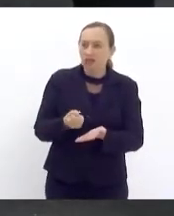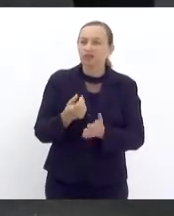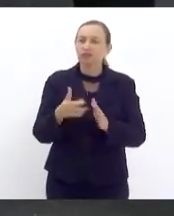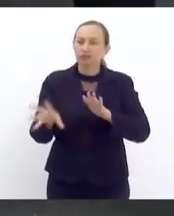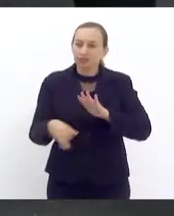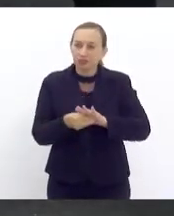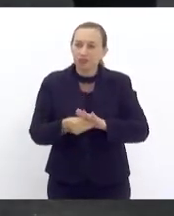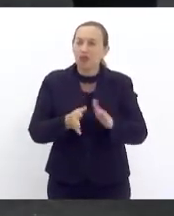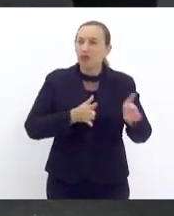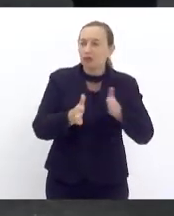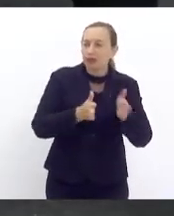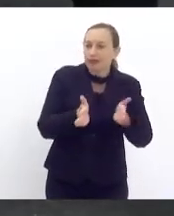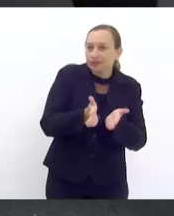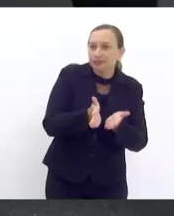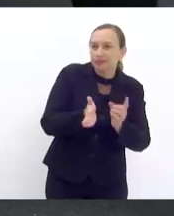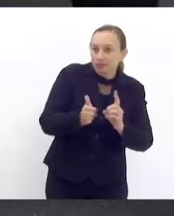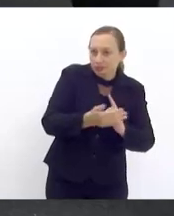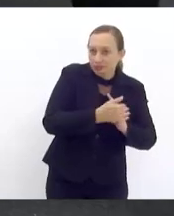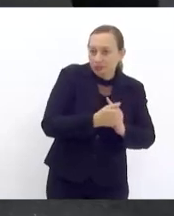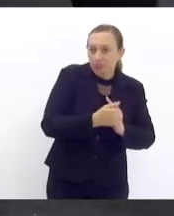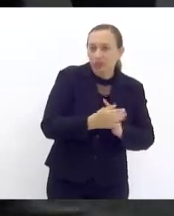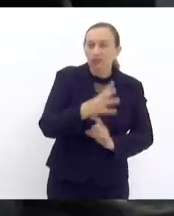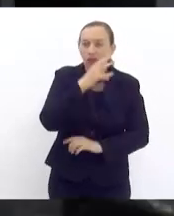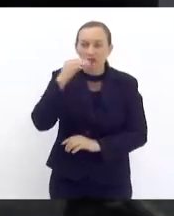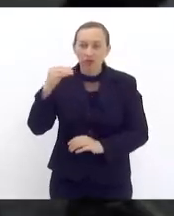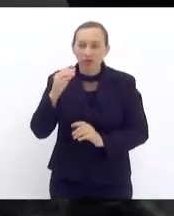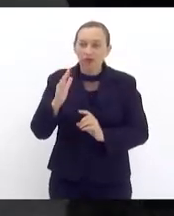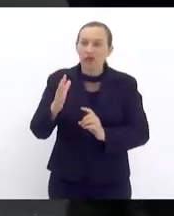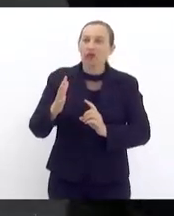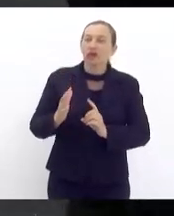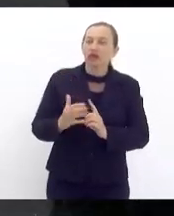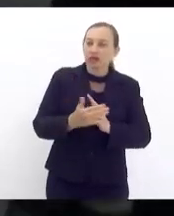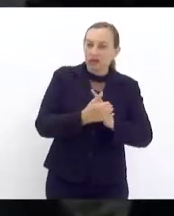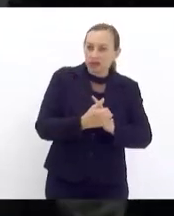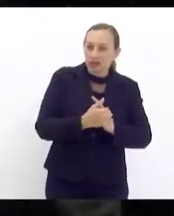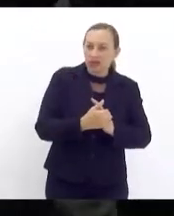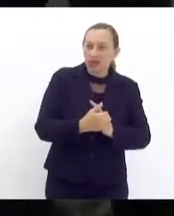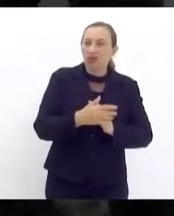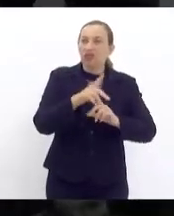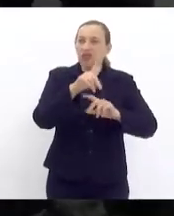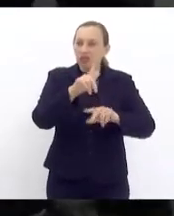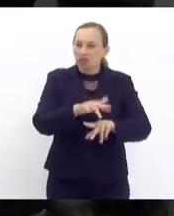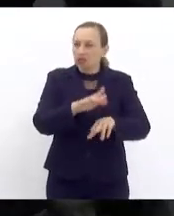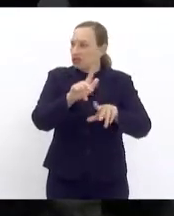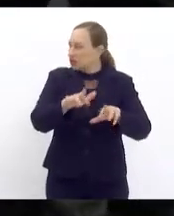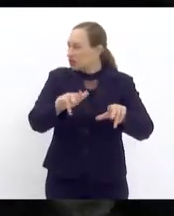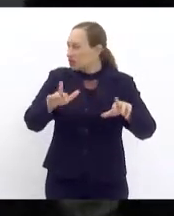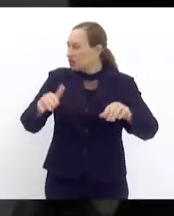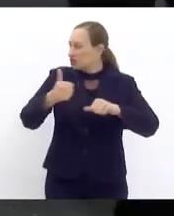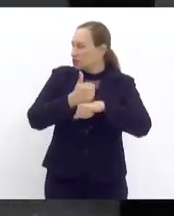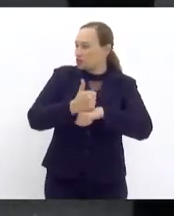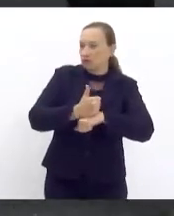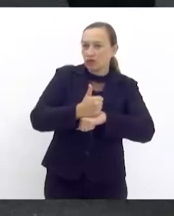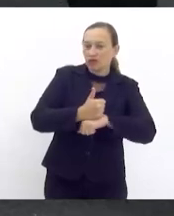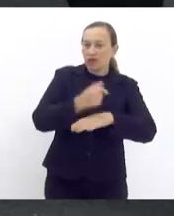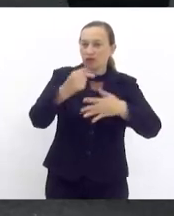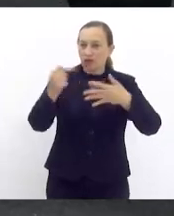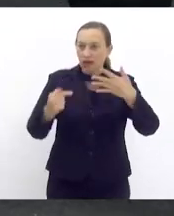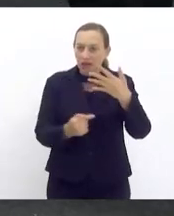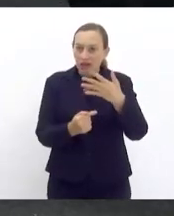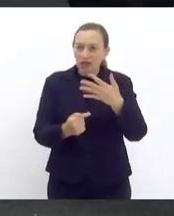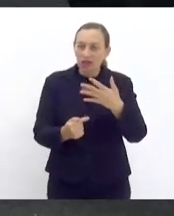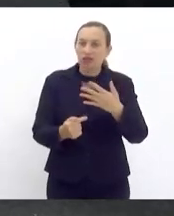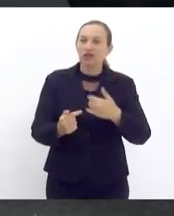durante o período de acolhimento das adolescentes poderão ser recebidas por equipes multi de disciplinares composta por médico com